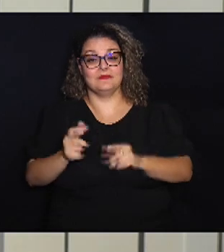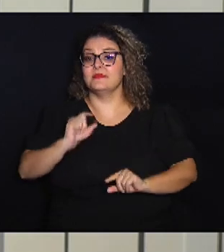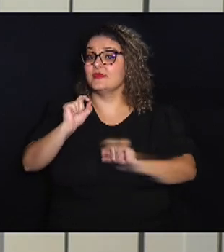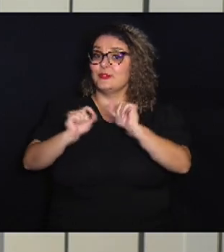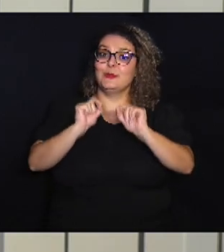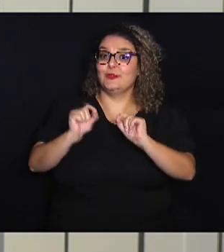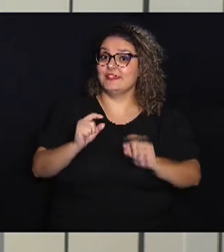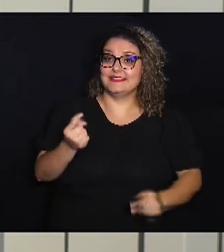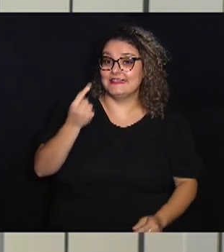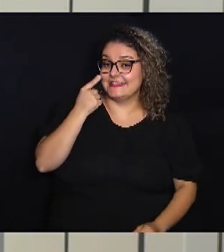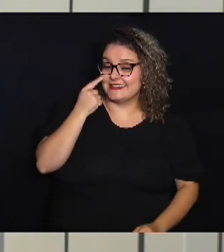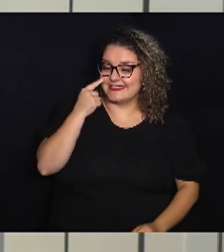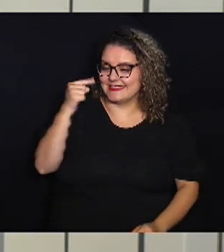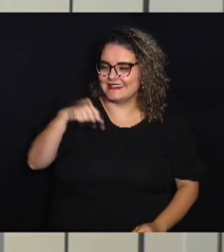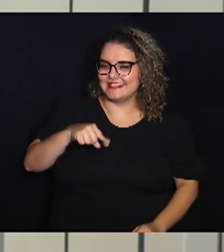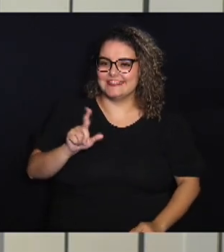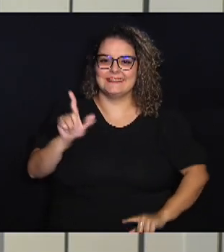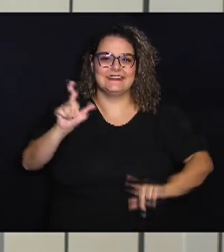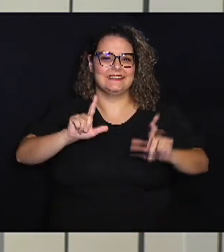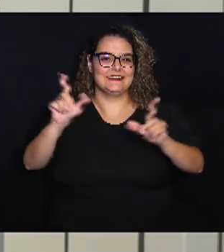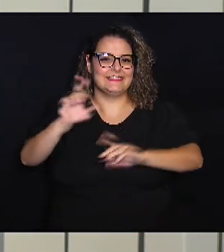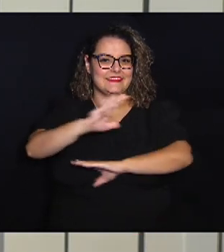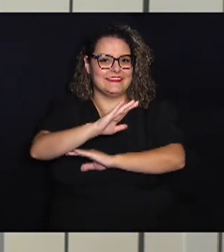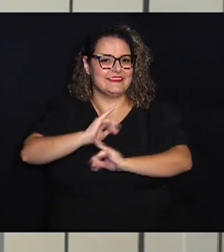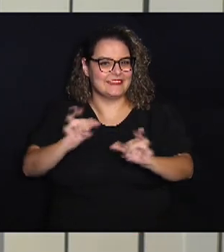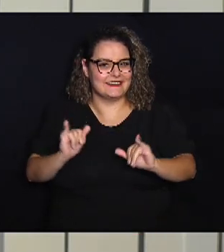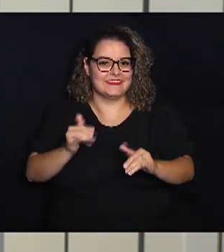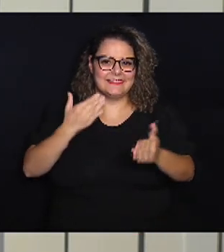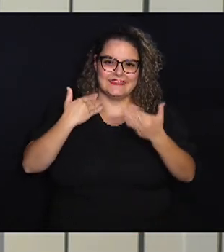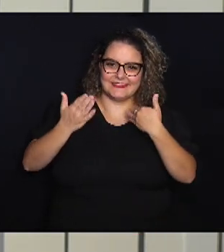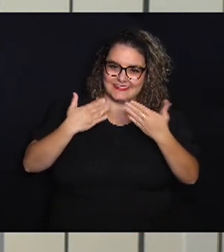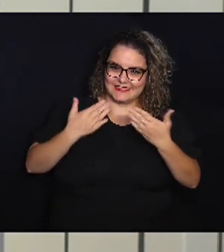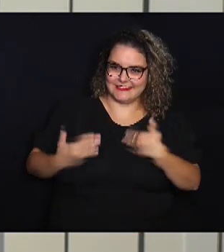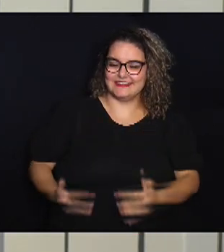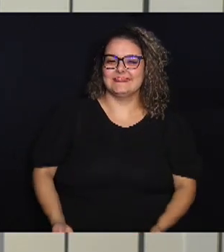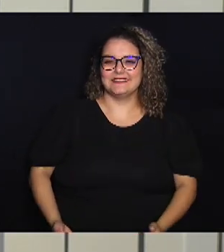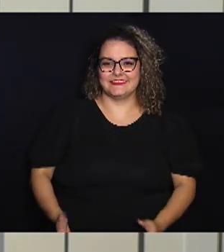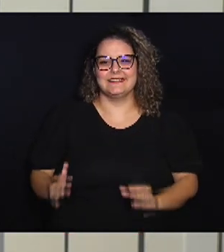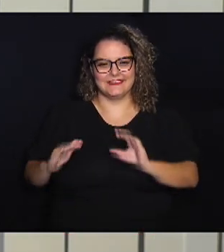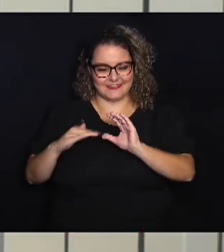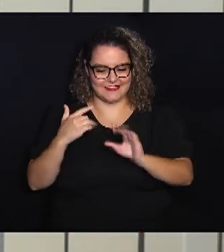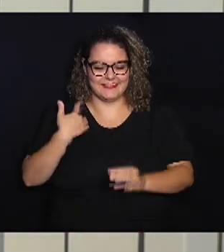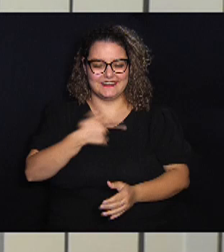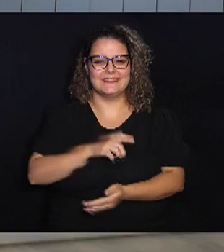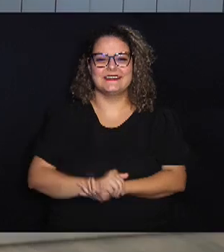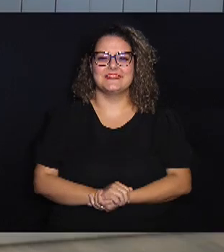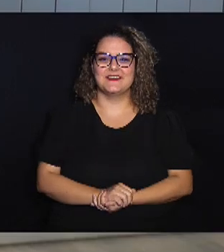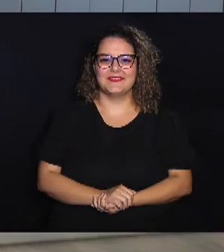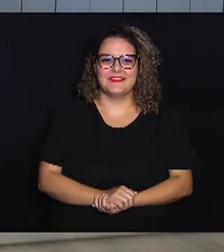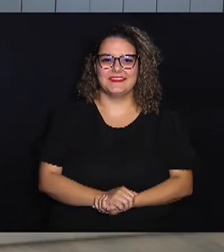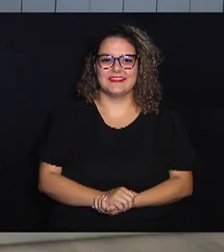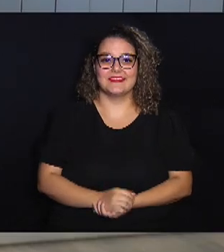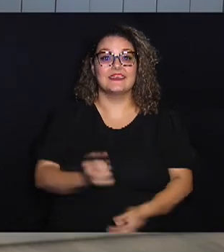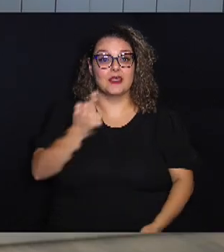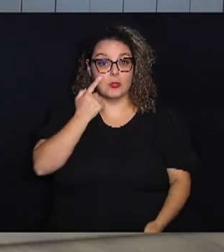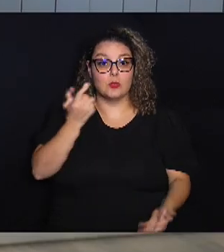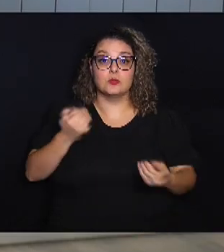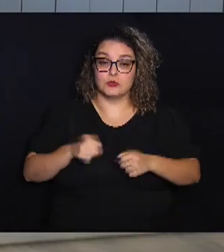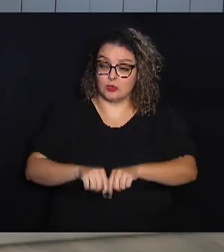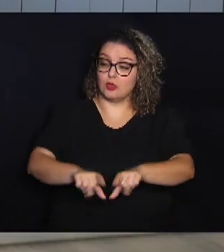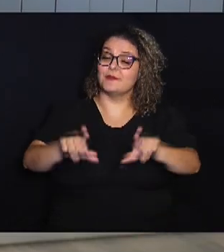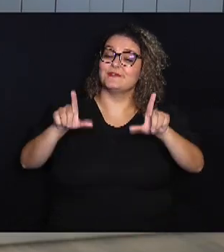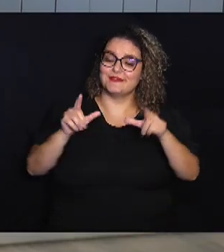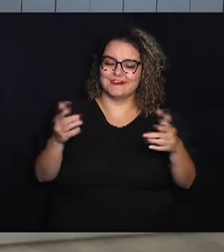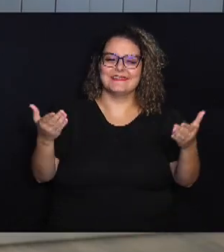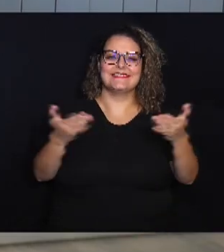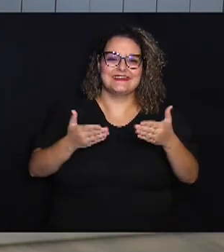construtiva, o que você quer assistir aqui no nosso telejornal, você pode enviar para a gente. Confira a partir de